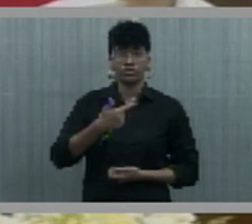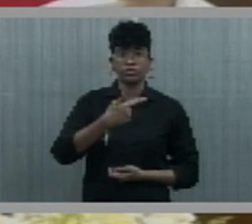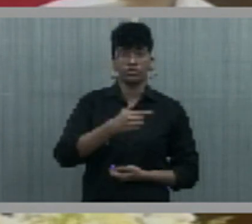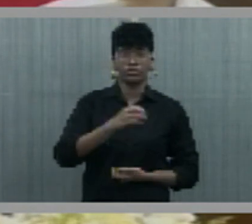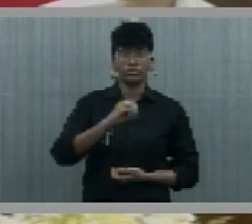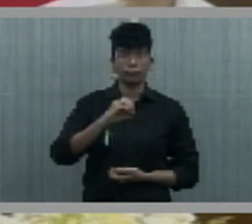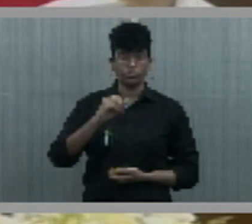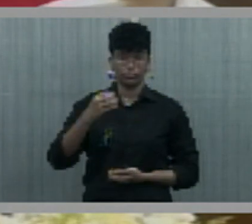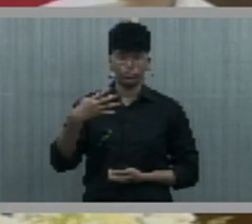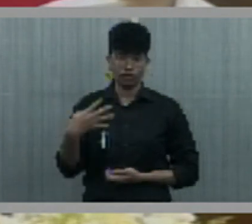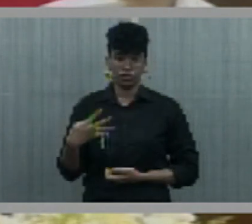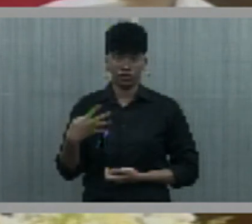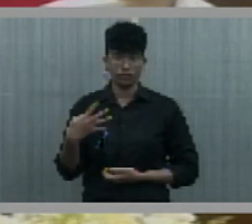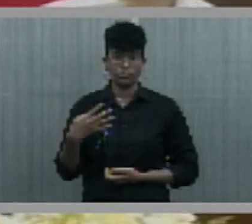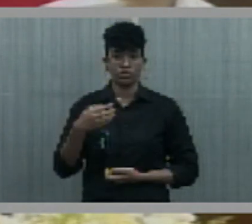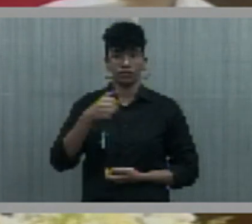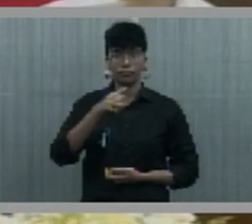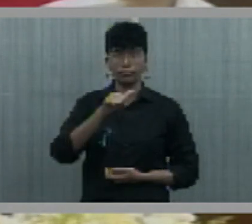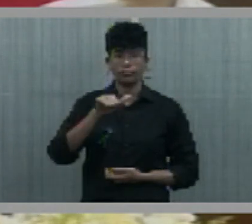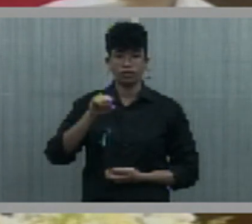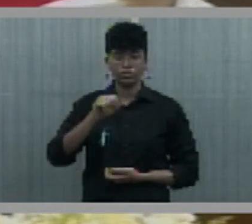2004, o São Paulo